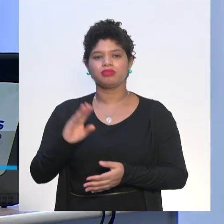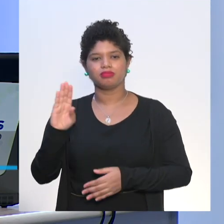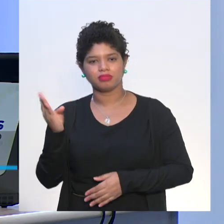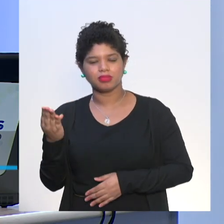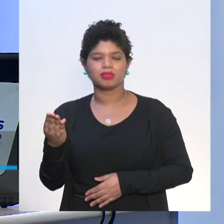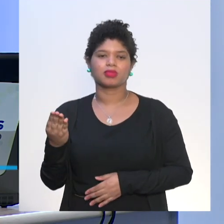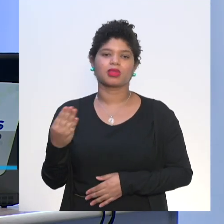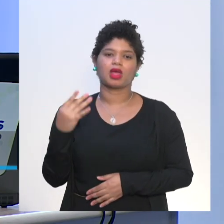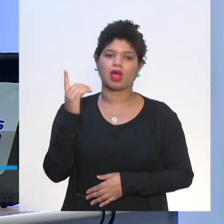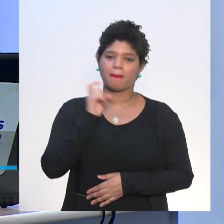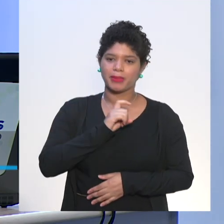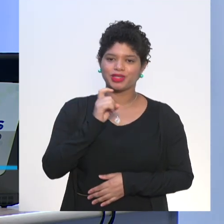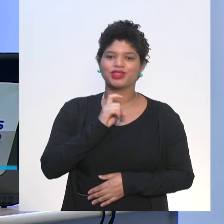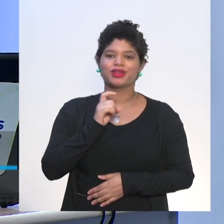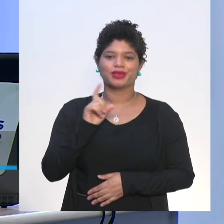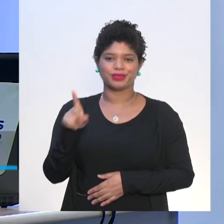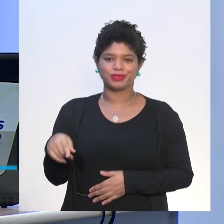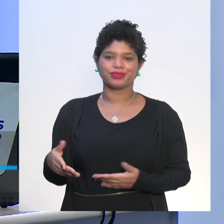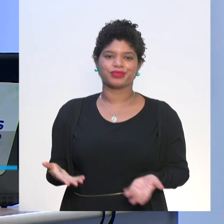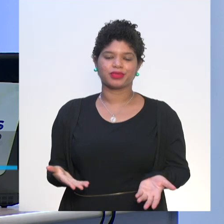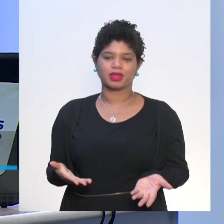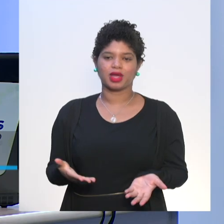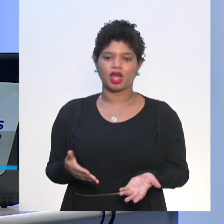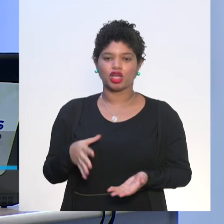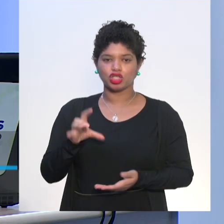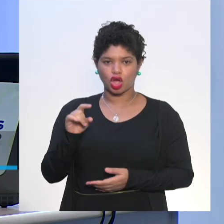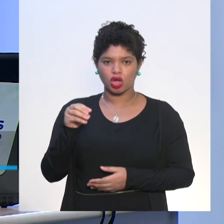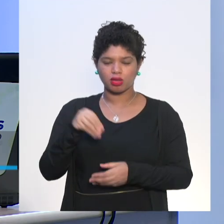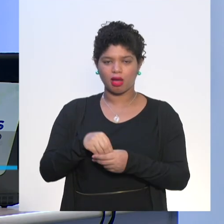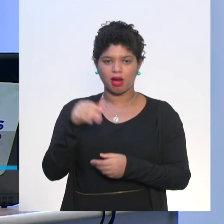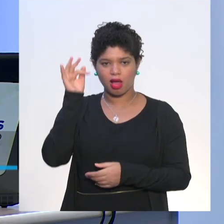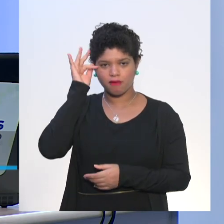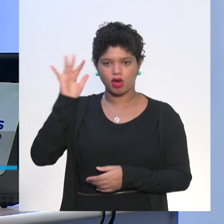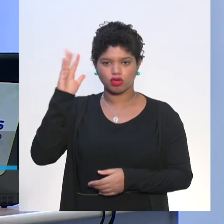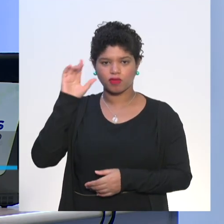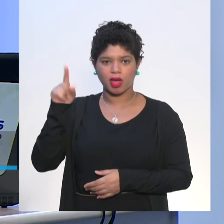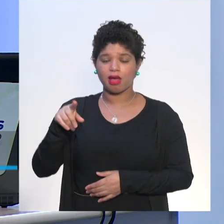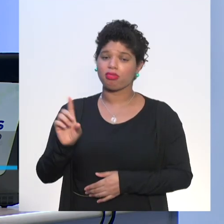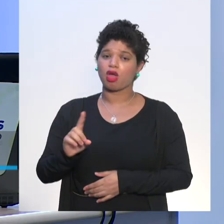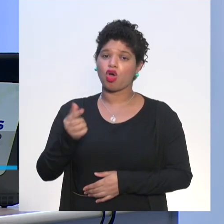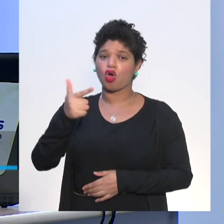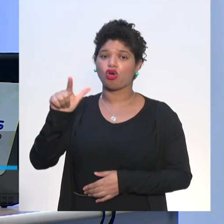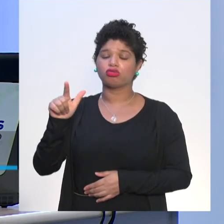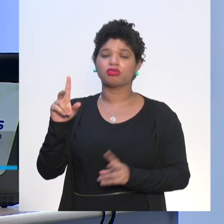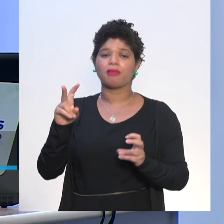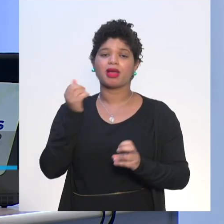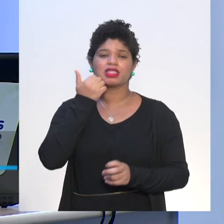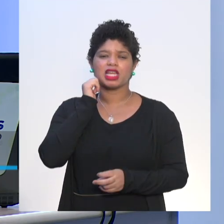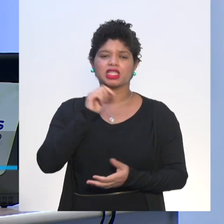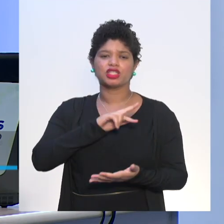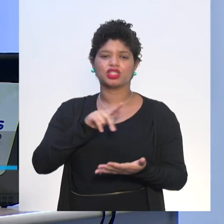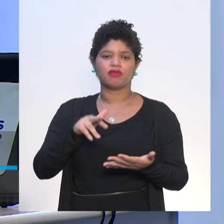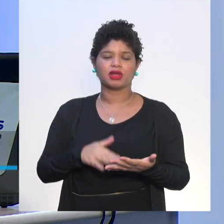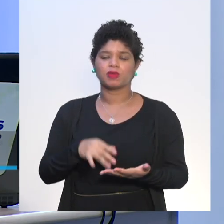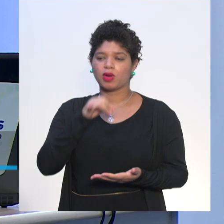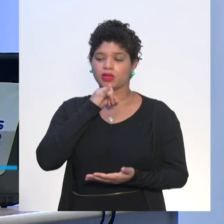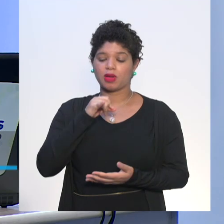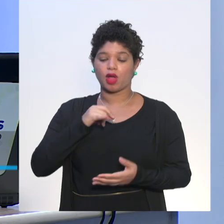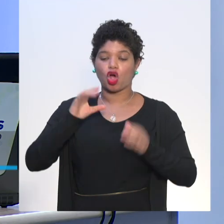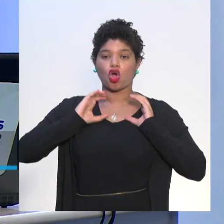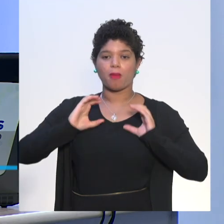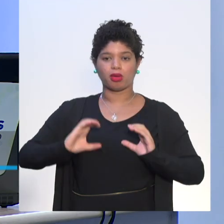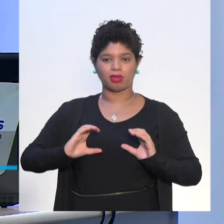falsidade, sobre mentira, né? Não só na filosofia, nas outras ciências também. Nosso comportamento a gente